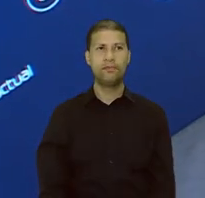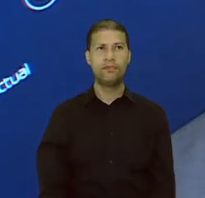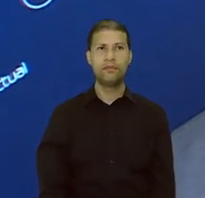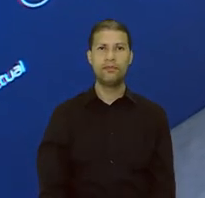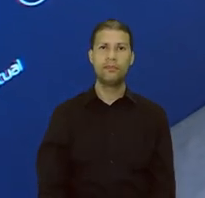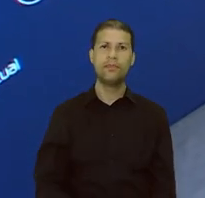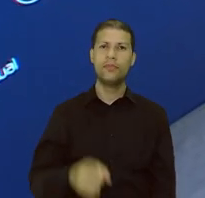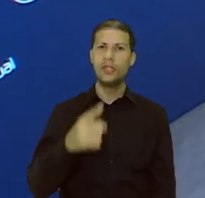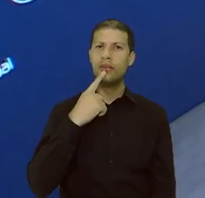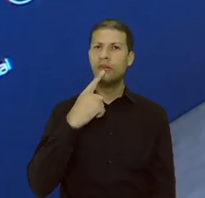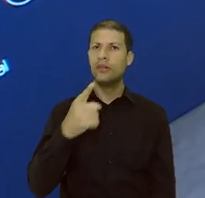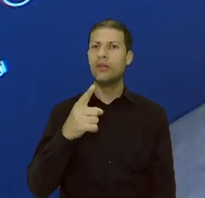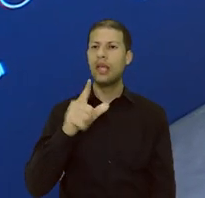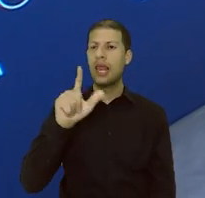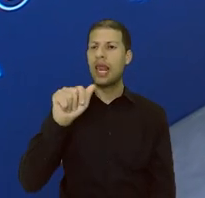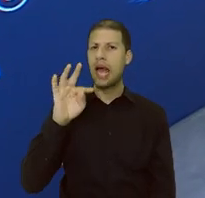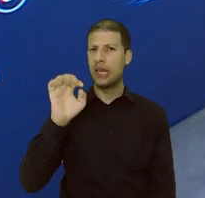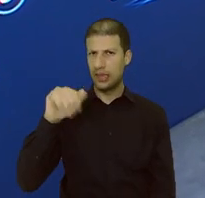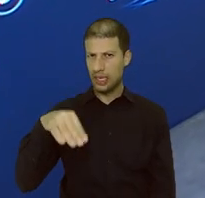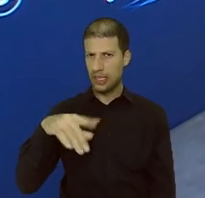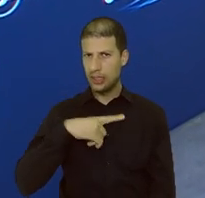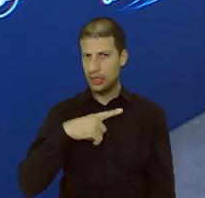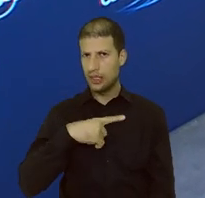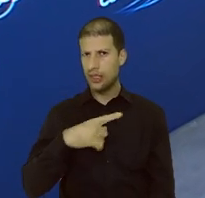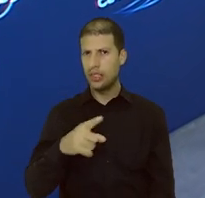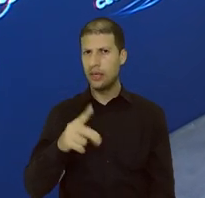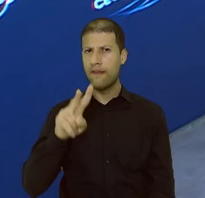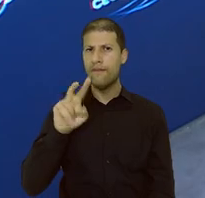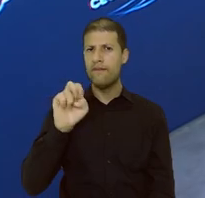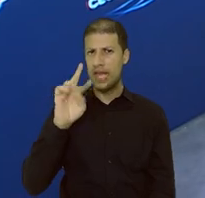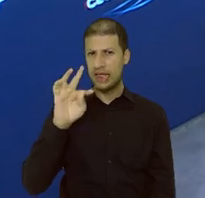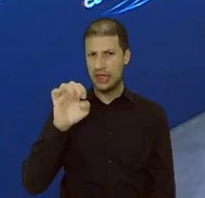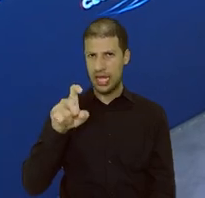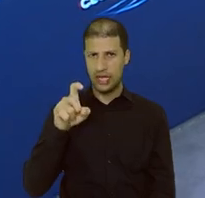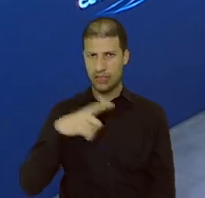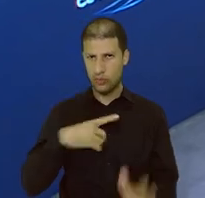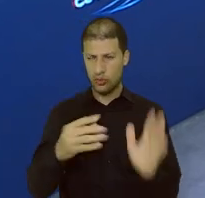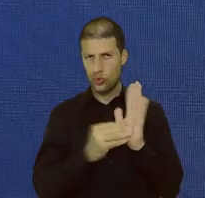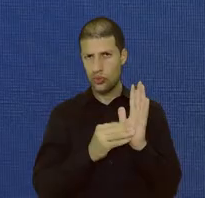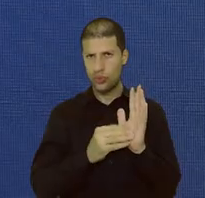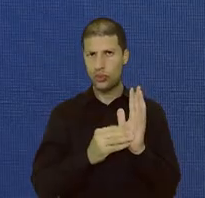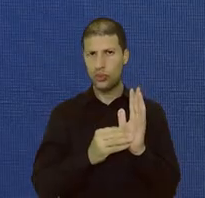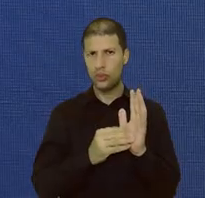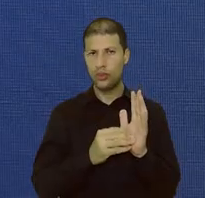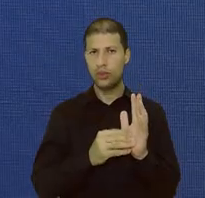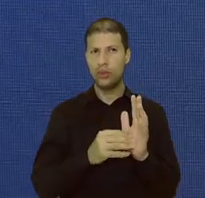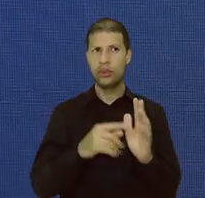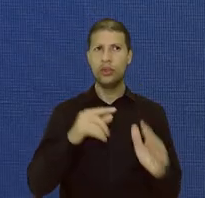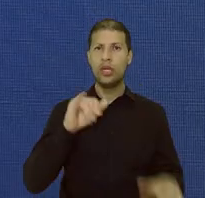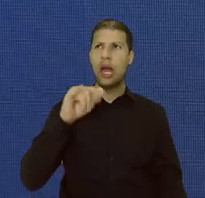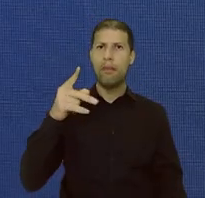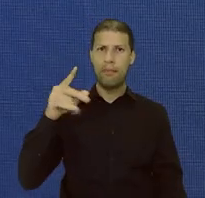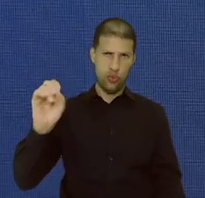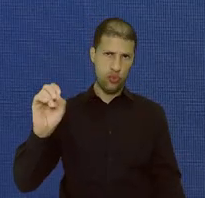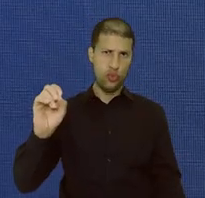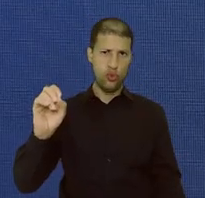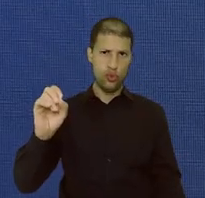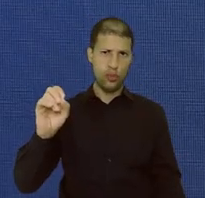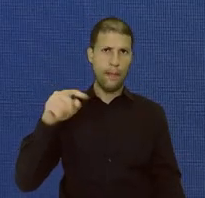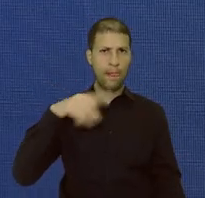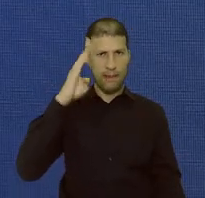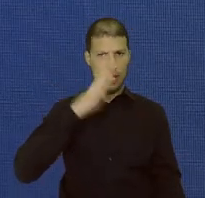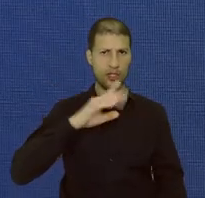no portfólio de latam vocês tiveram que basicamente vertex que foi listado de Brasil e